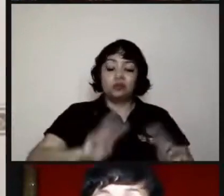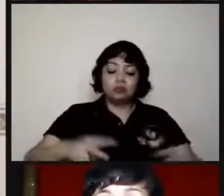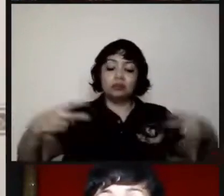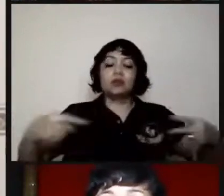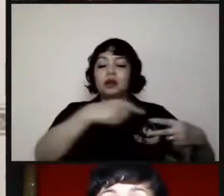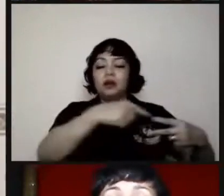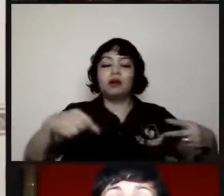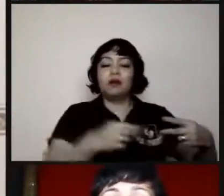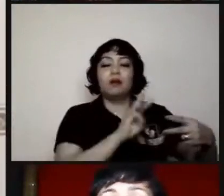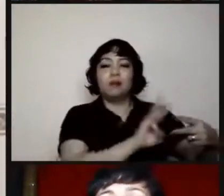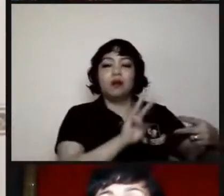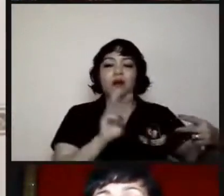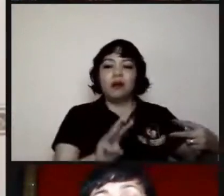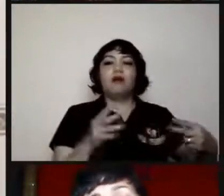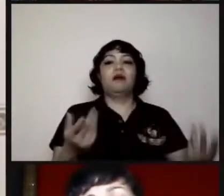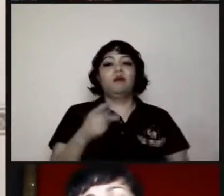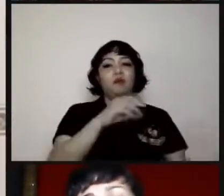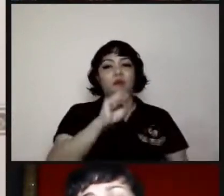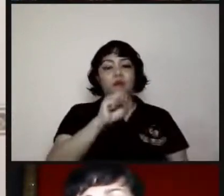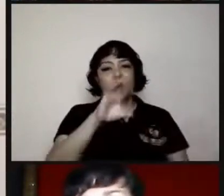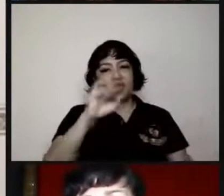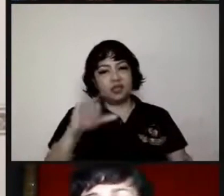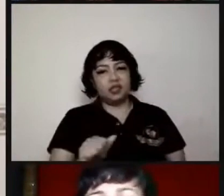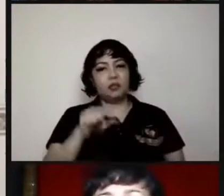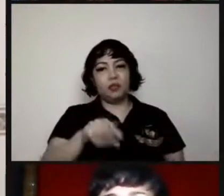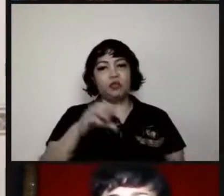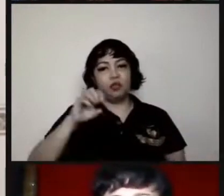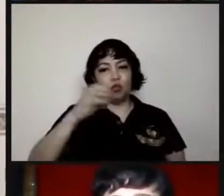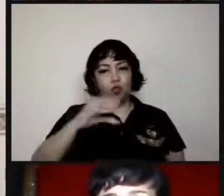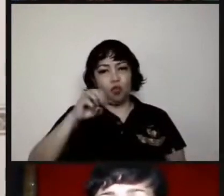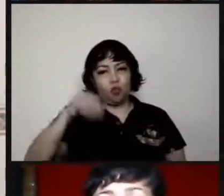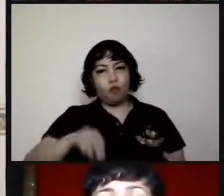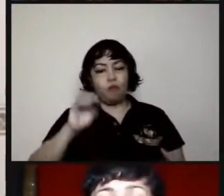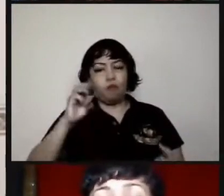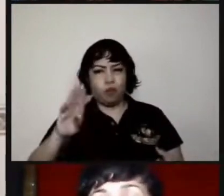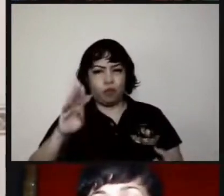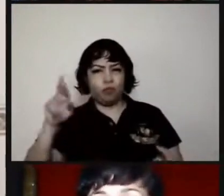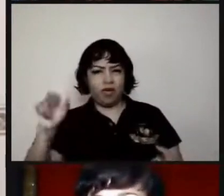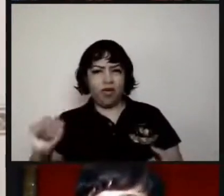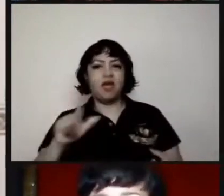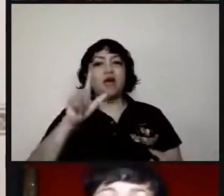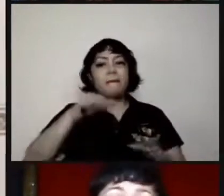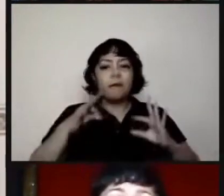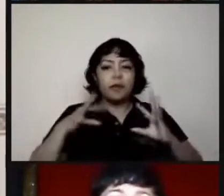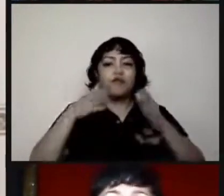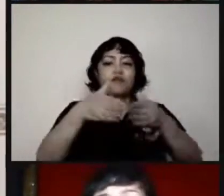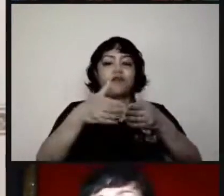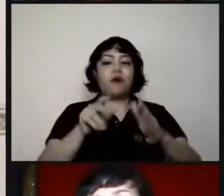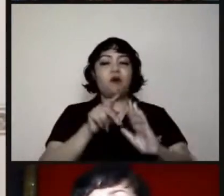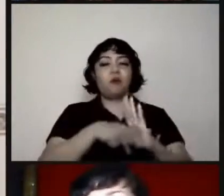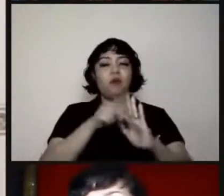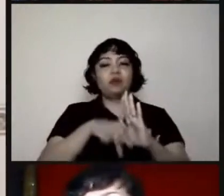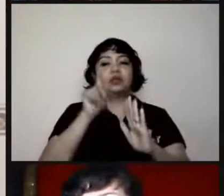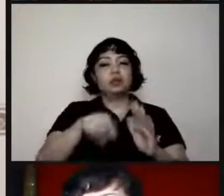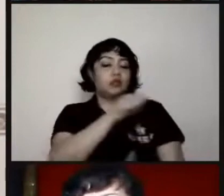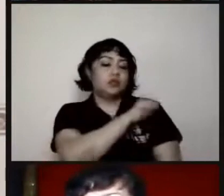poesianoar.com.br, direcionado aos estudantes do ensino médio de toda a rede pública do Rio de Janeiro. É um incentivo